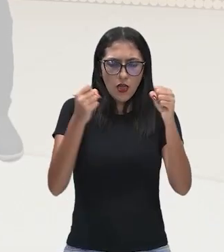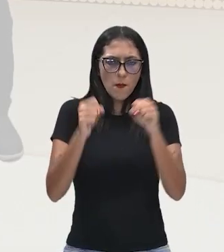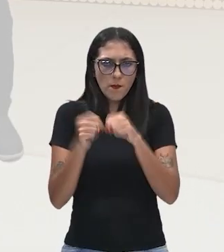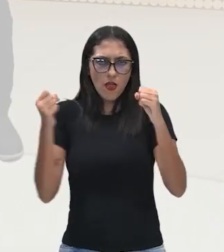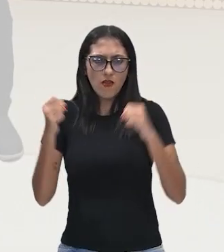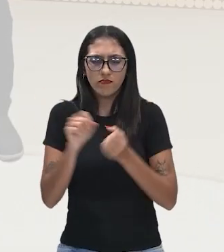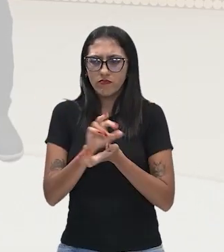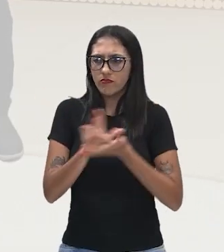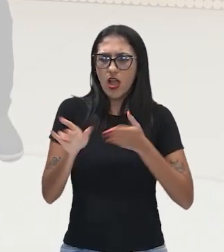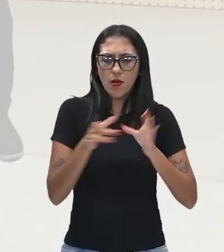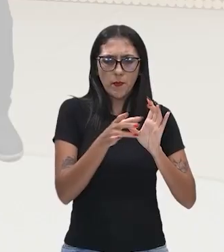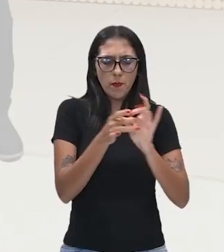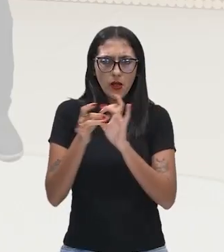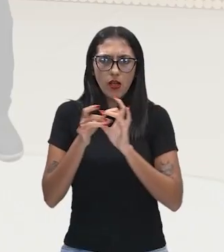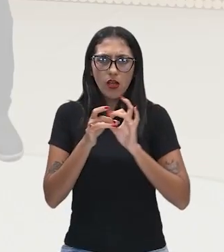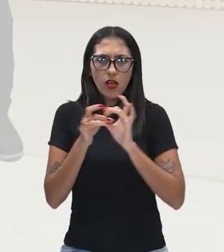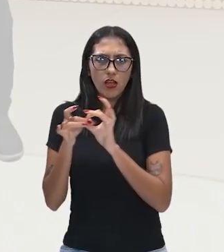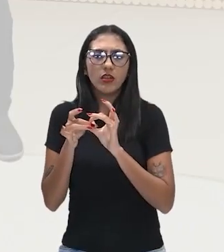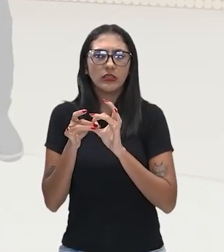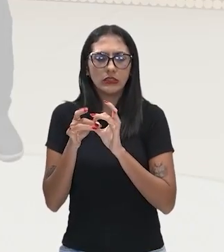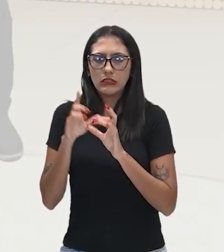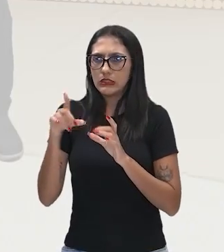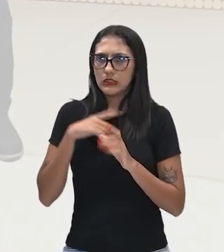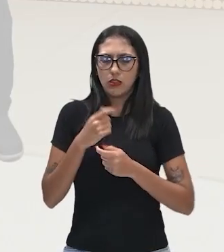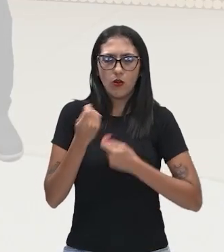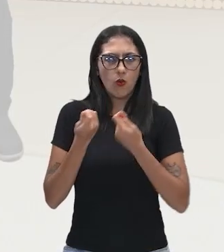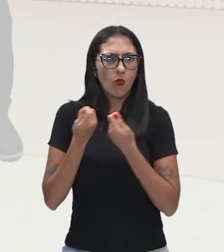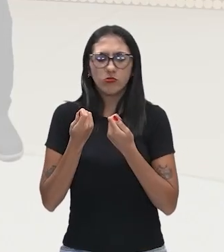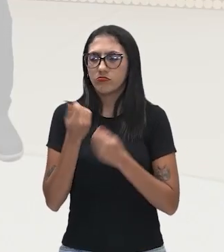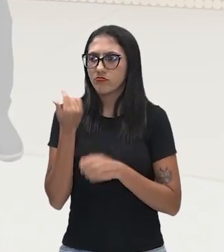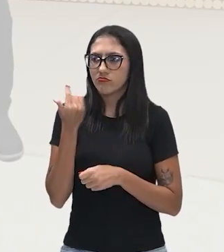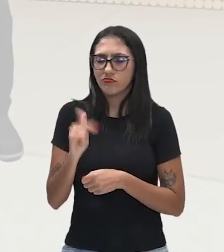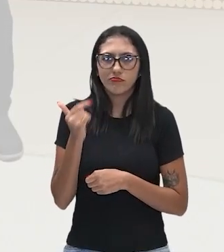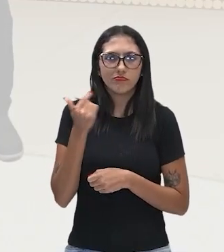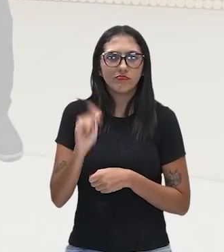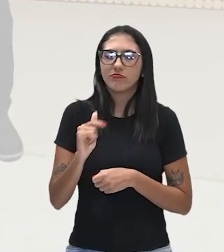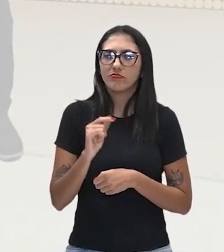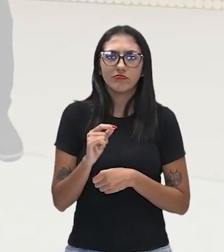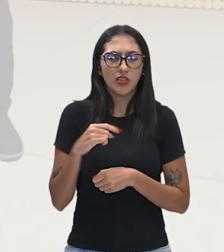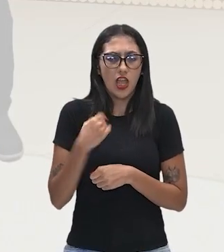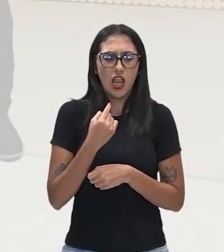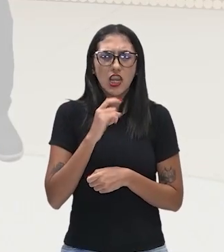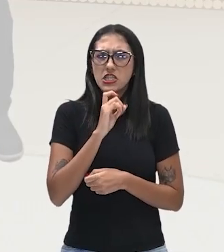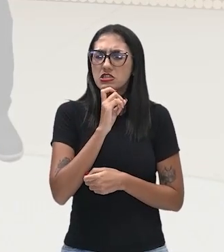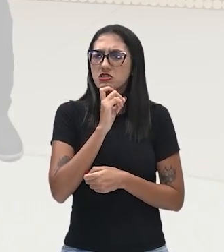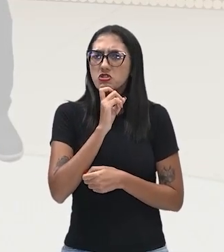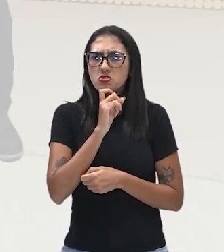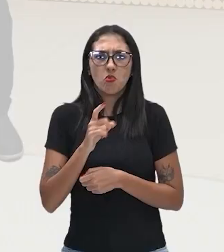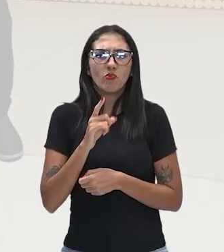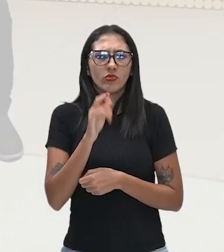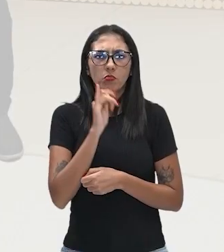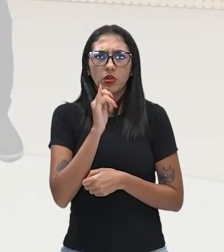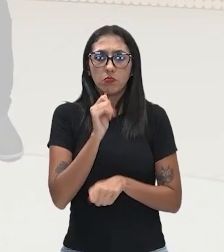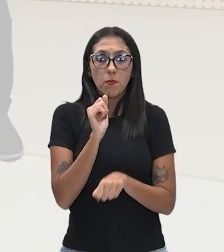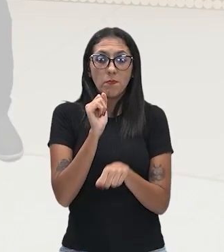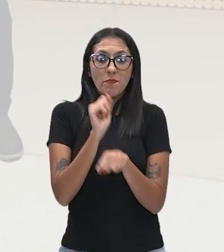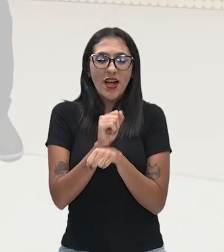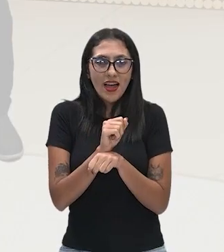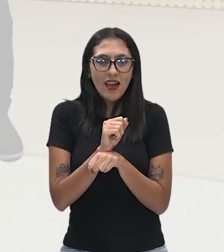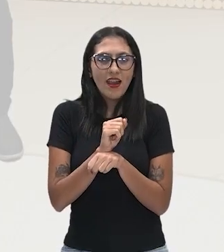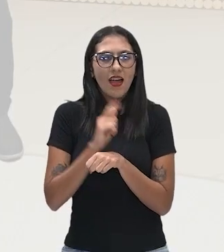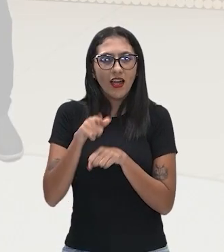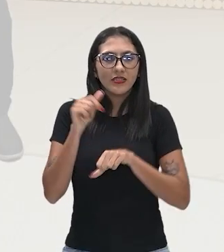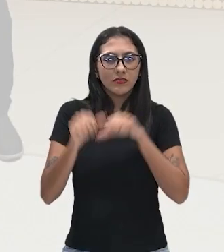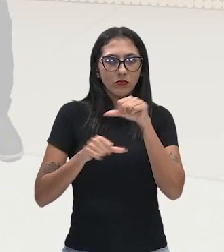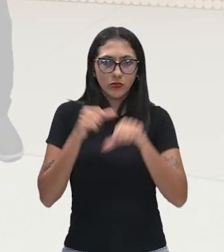outros, e isso vai ficando descontrolado e a gente não consegue parar essa transformação. Isso que